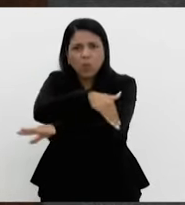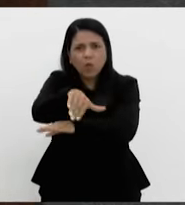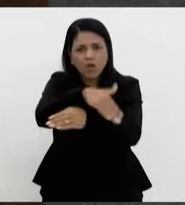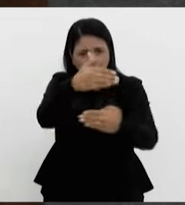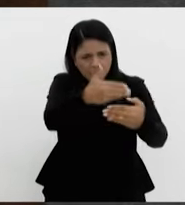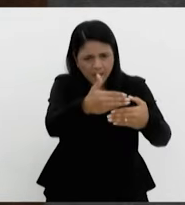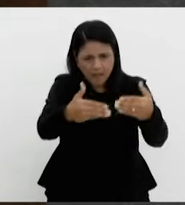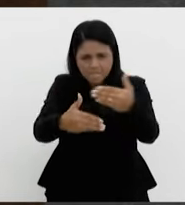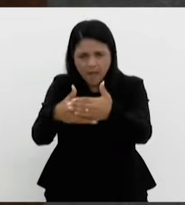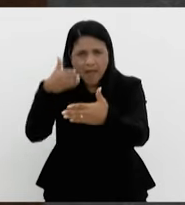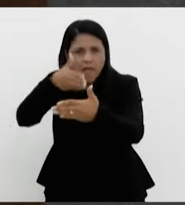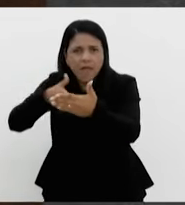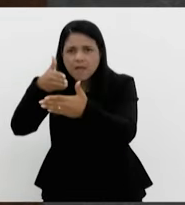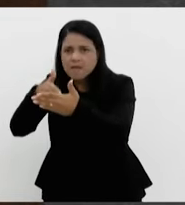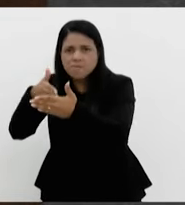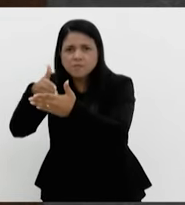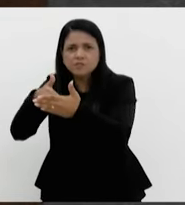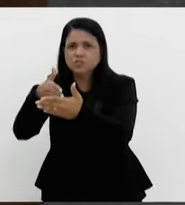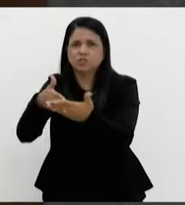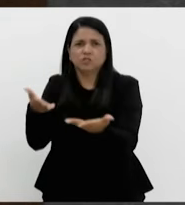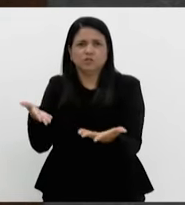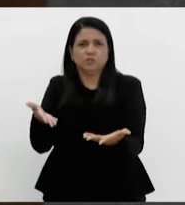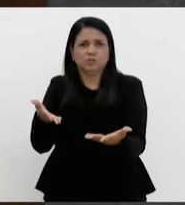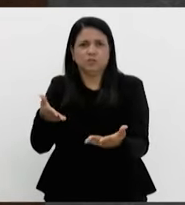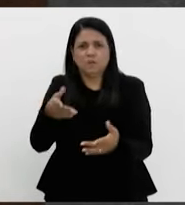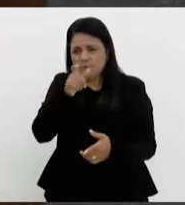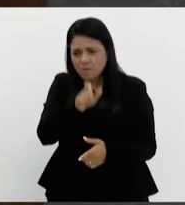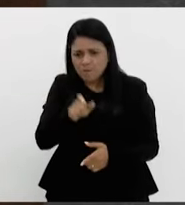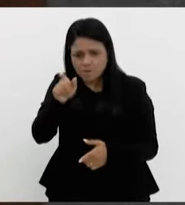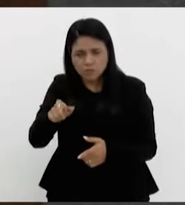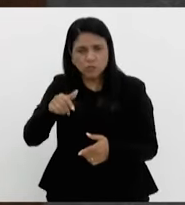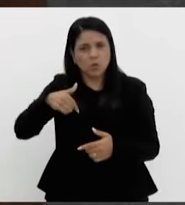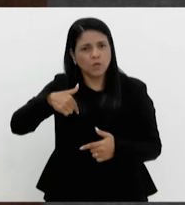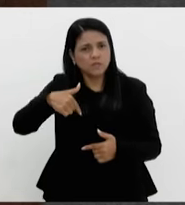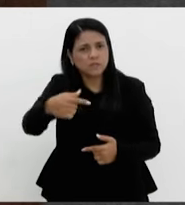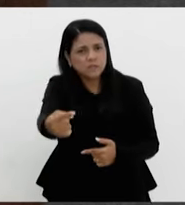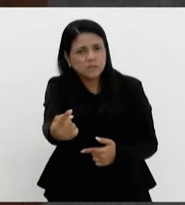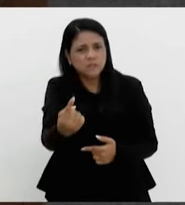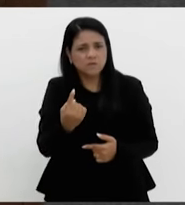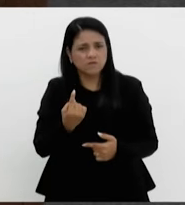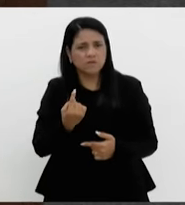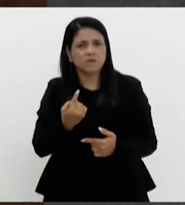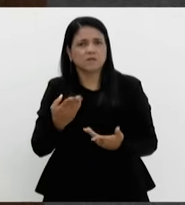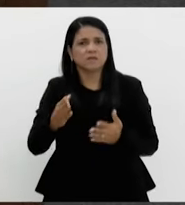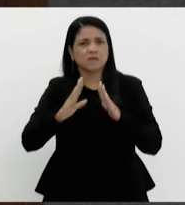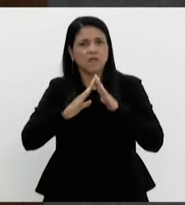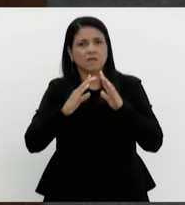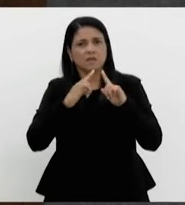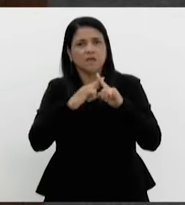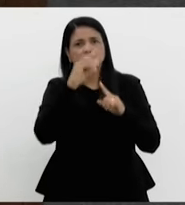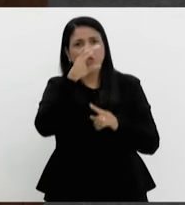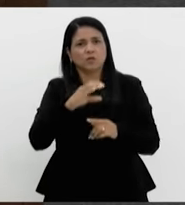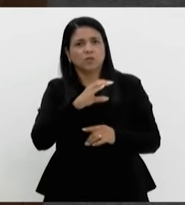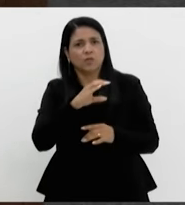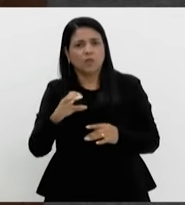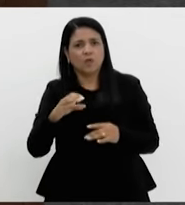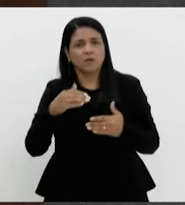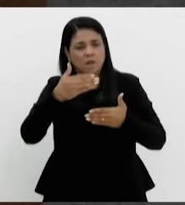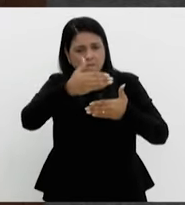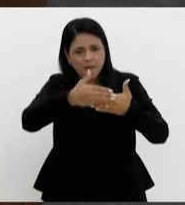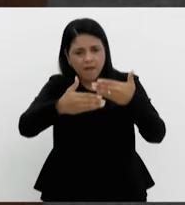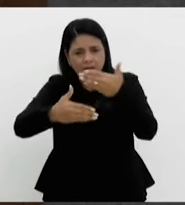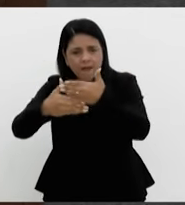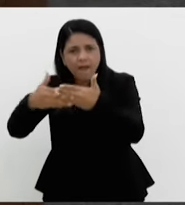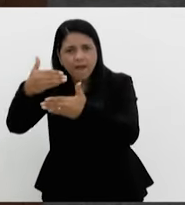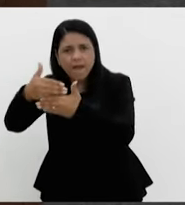que é católico como eu, de que as pessoas possam ir à missa, as barricadas que estão